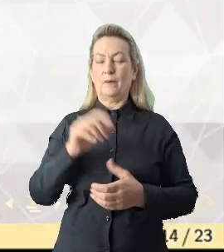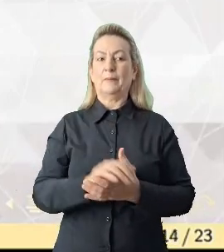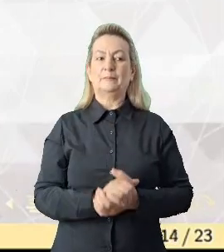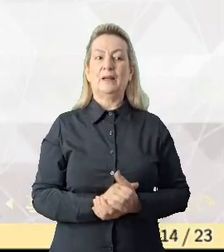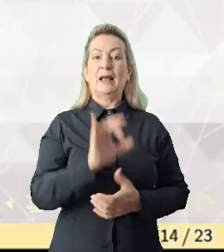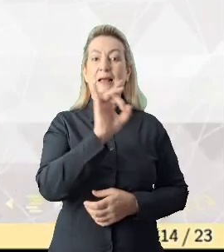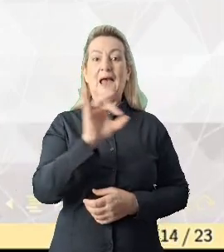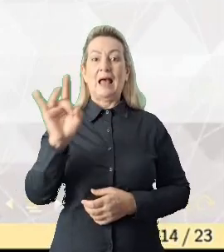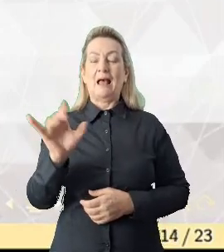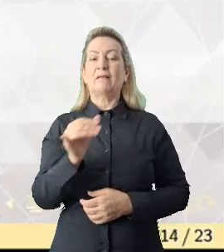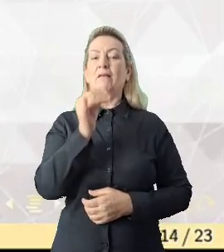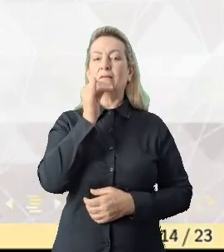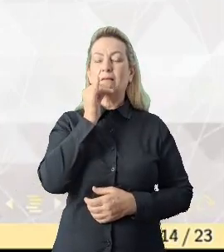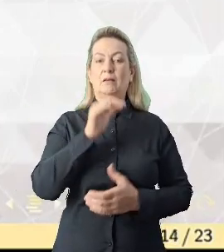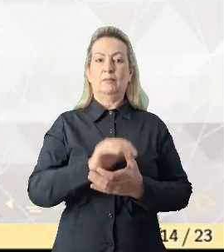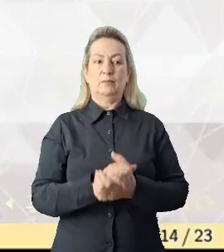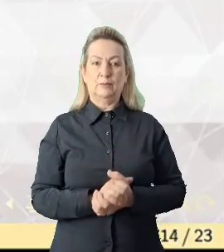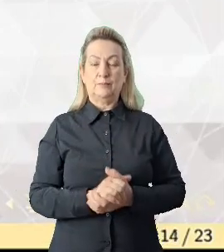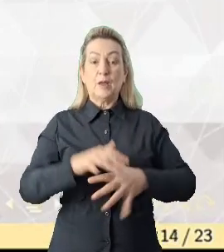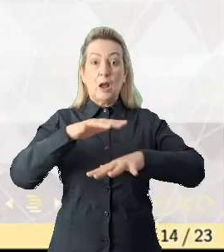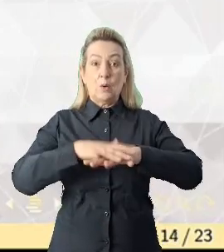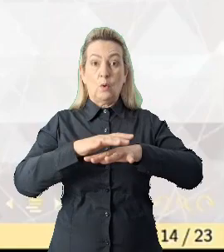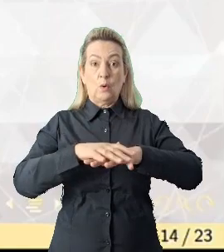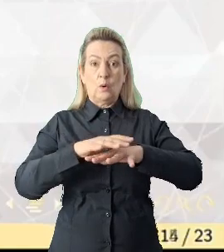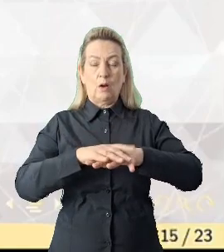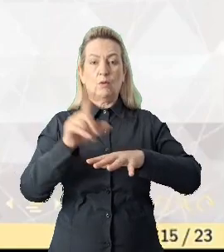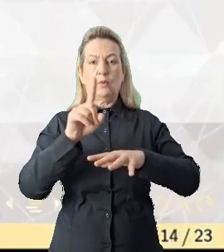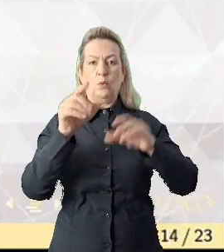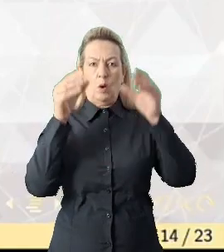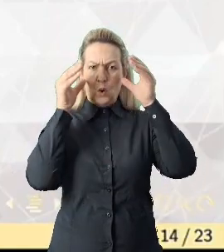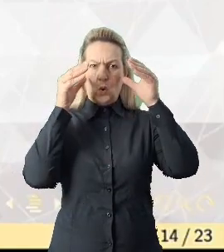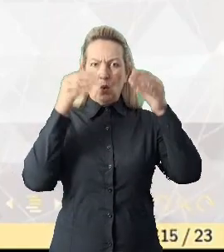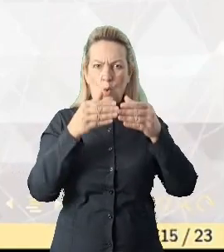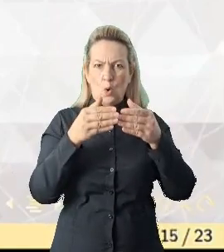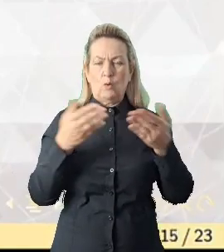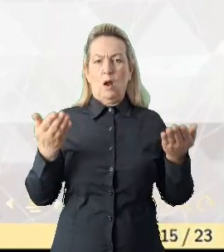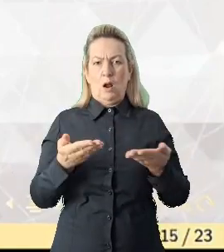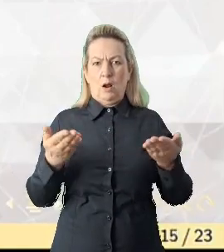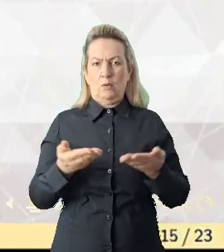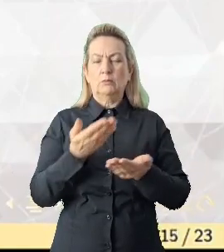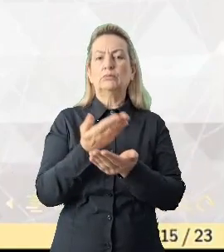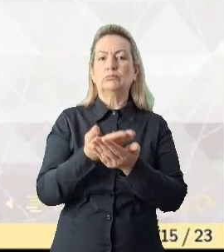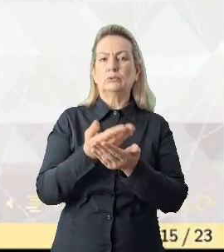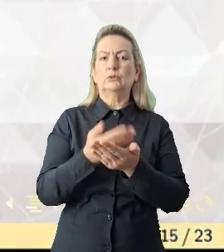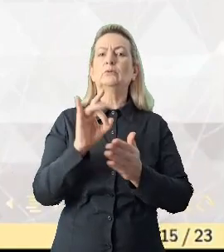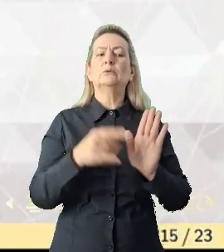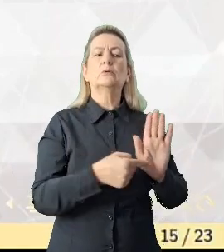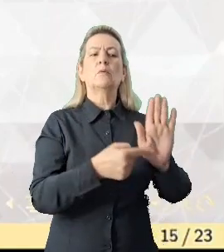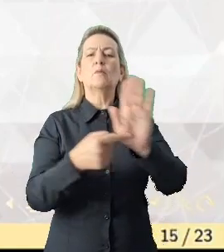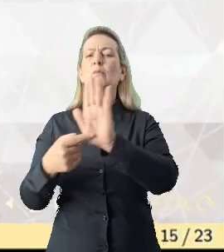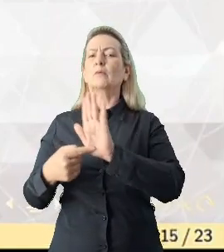nesse caso, nós temos uma fórmula de momentos centrais para cada um desses casos. O cálculo em si, que não é o